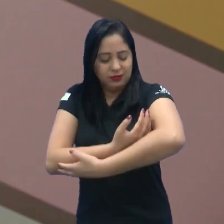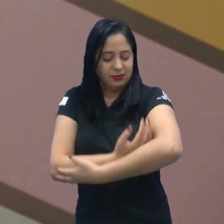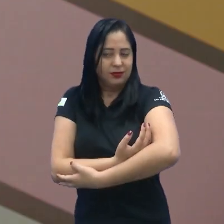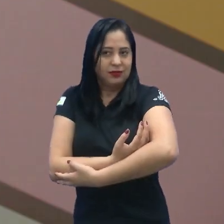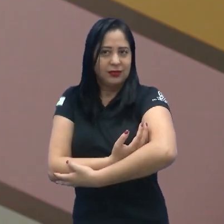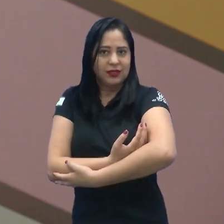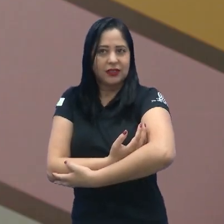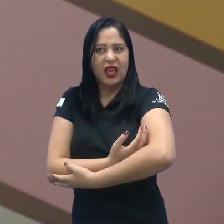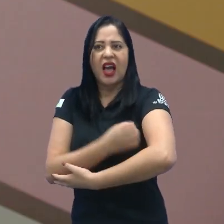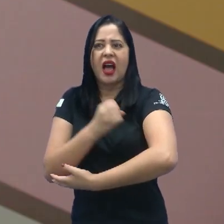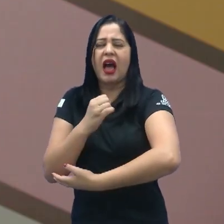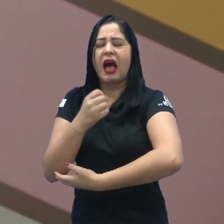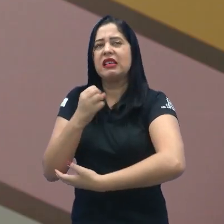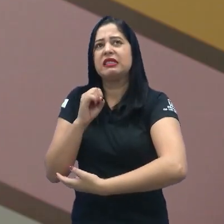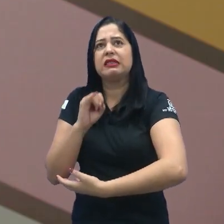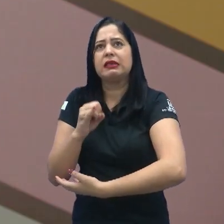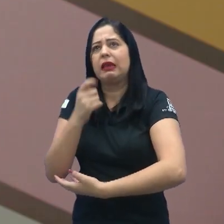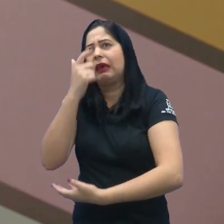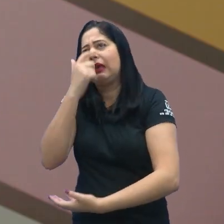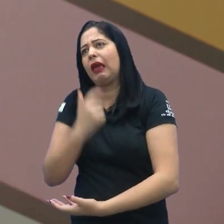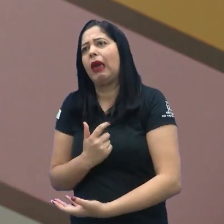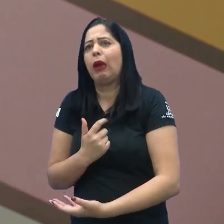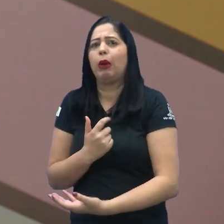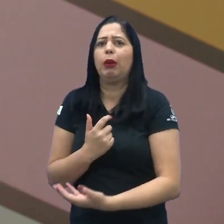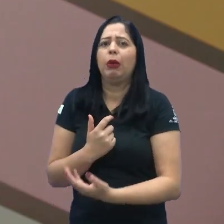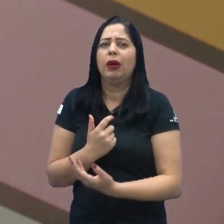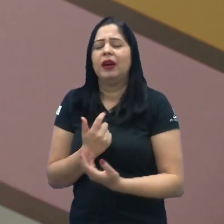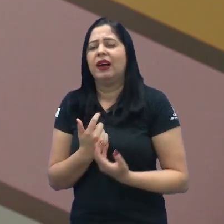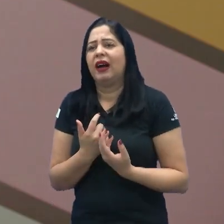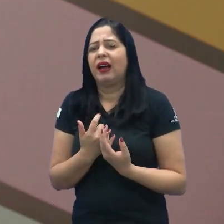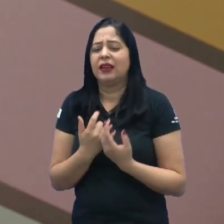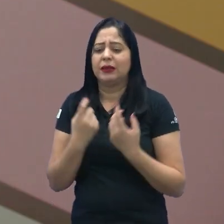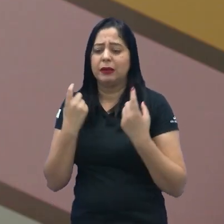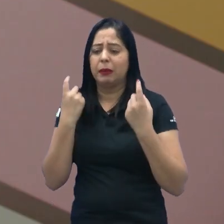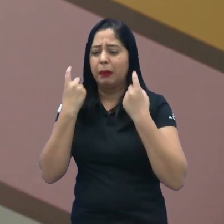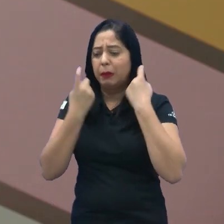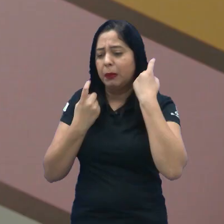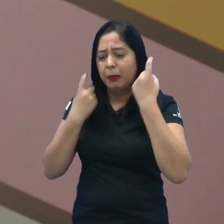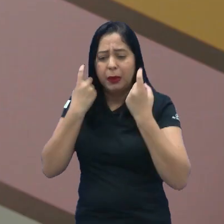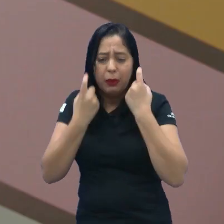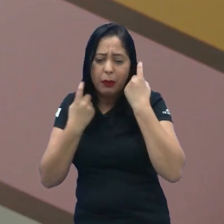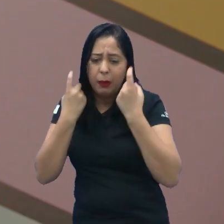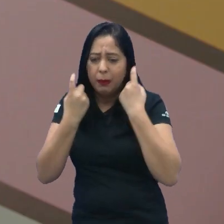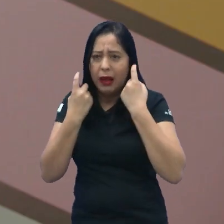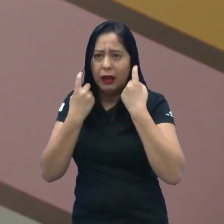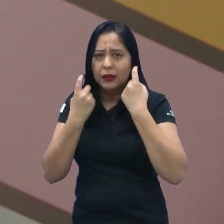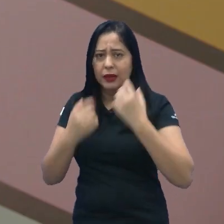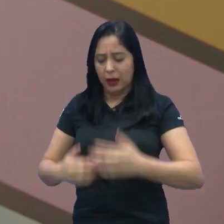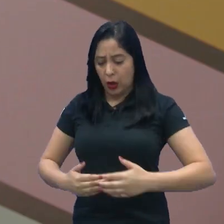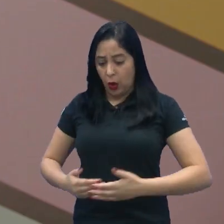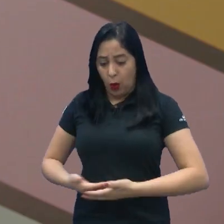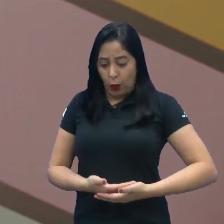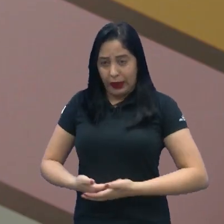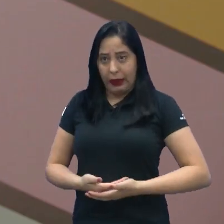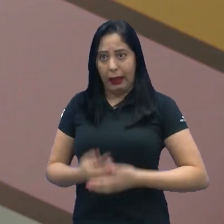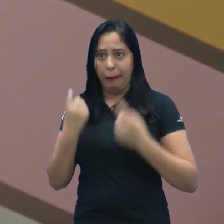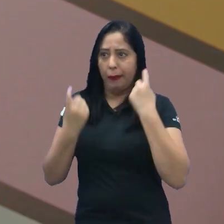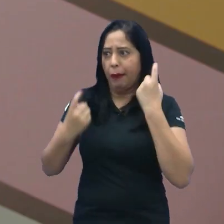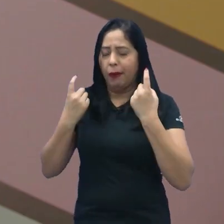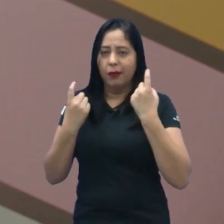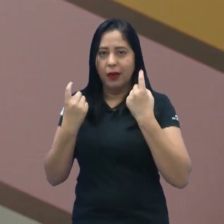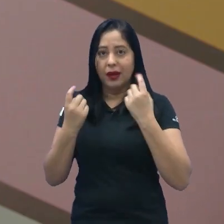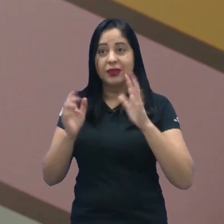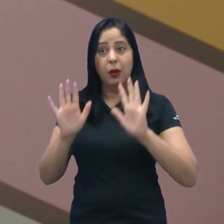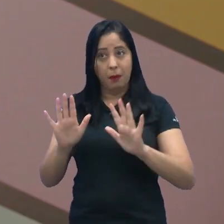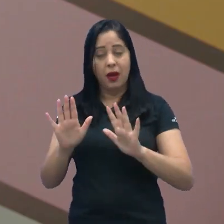sentir. De sentir que não estão doando o máximo que elas podem, meu filho vai sentir. Mas, na verdade, o vínculo, ele também é